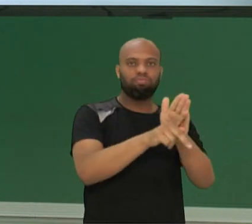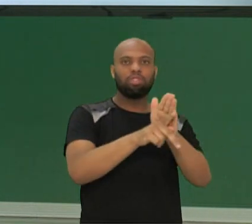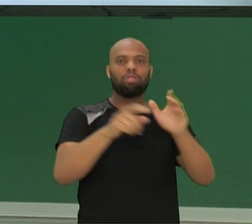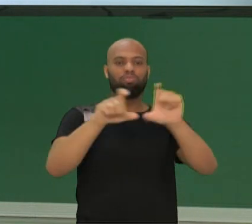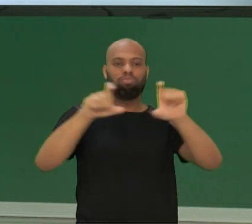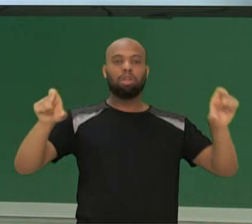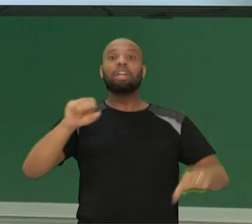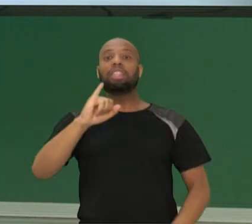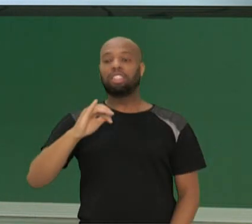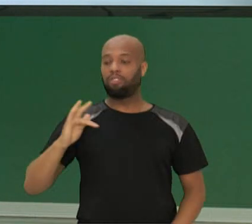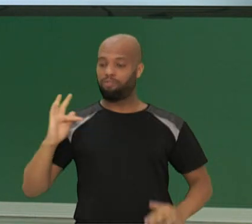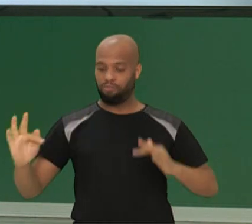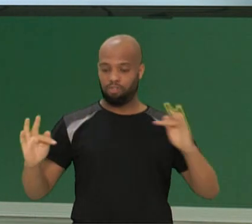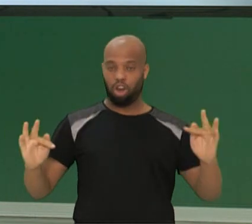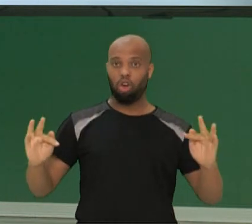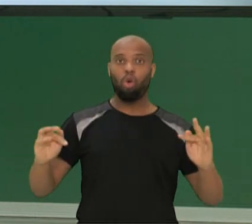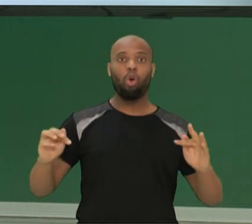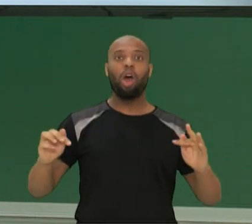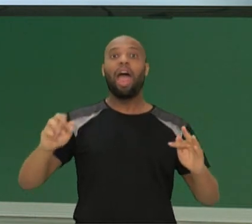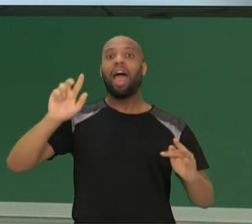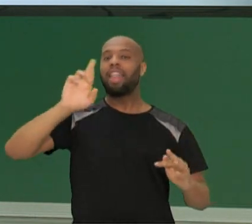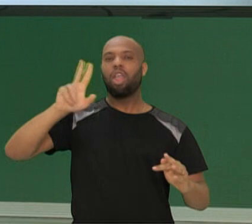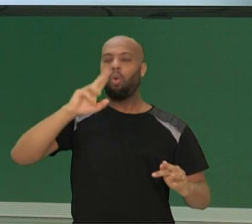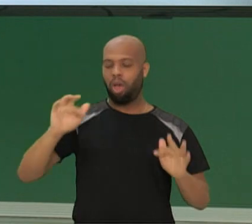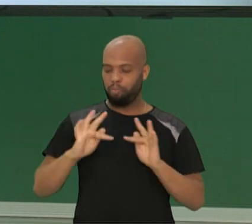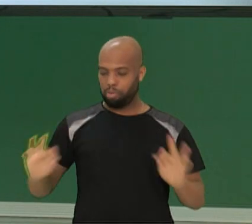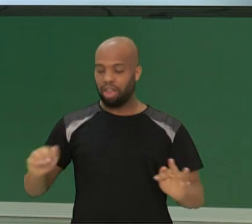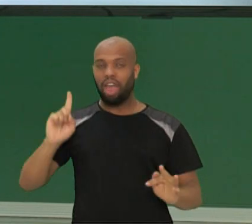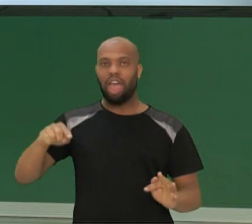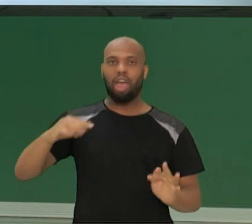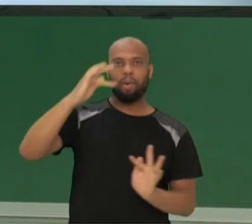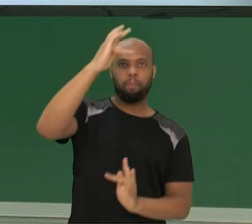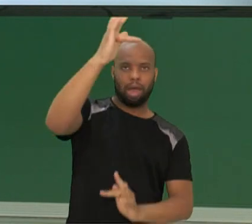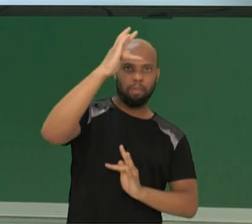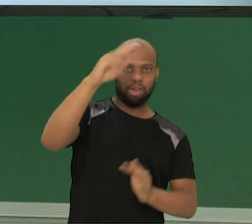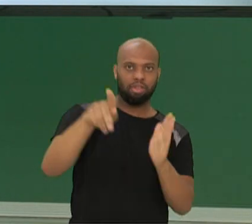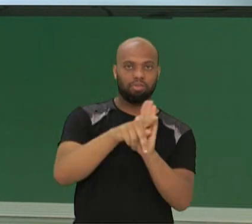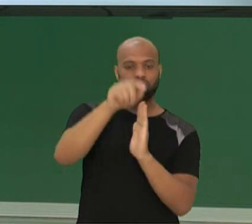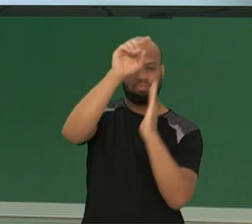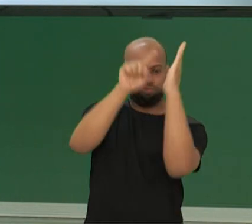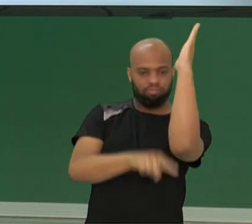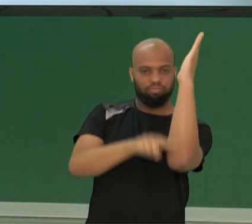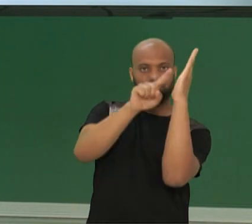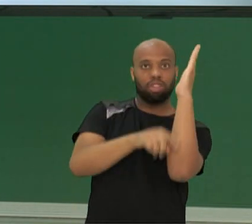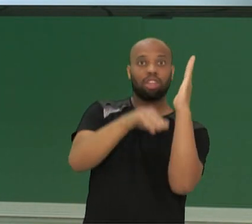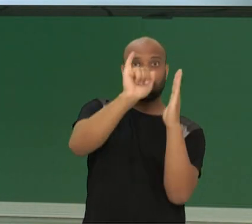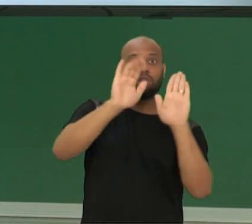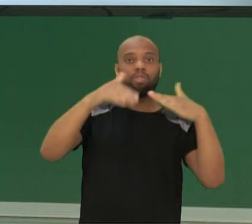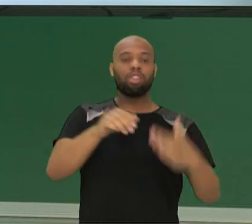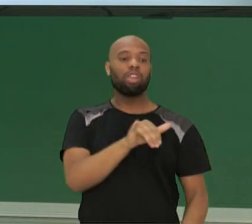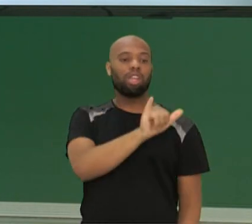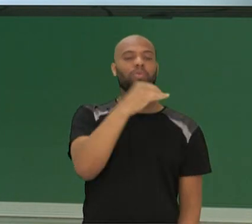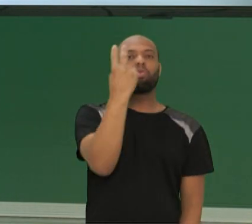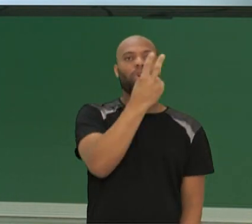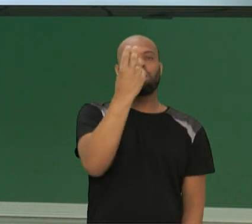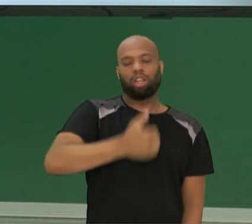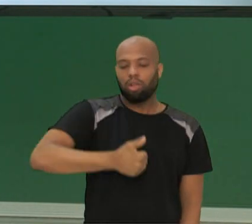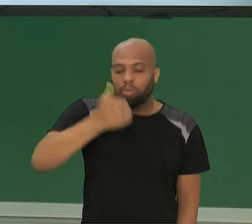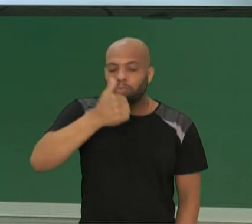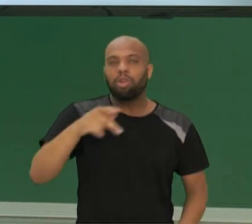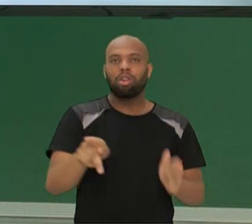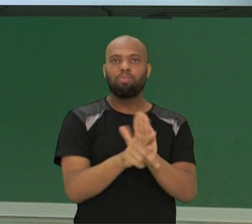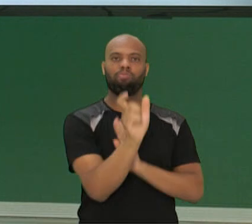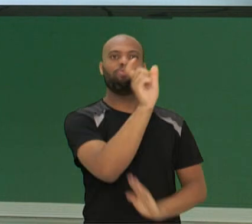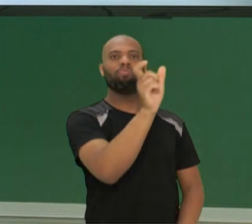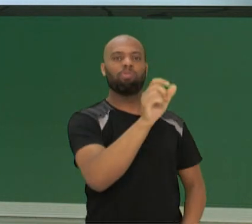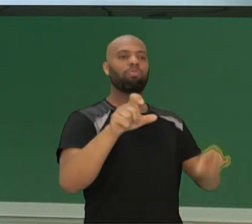Se os focos estiverem sobre o eixo Y, então o y ao quadrado será o primeiro termo desta equação.